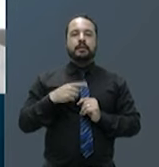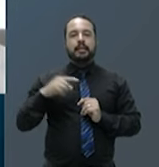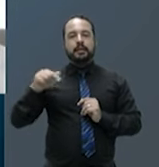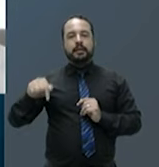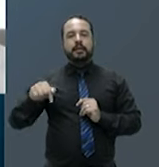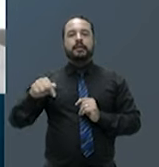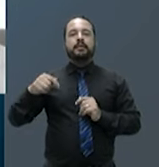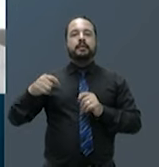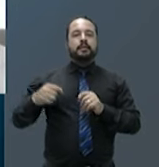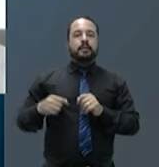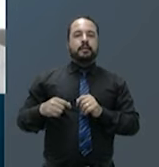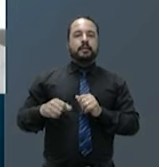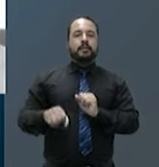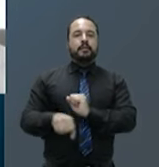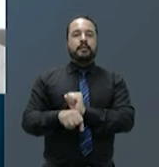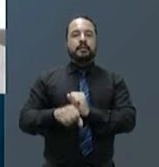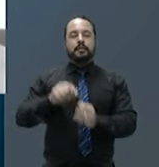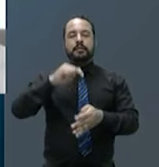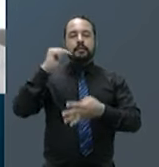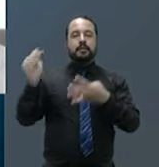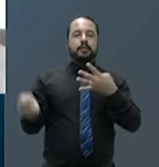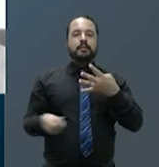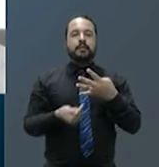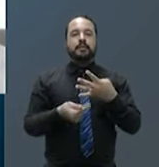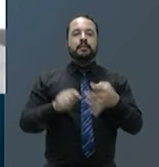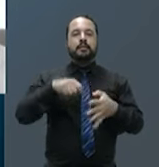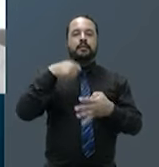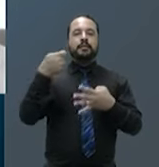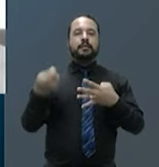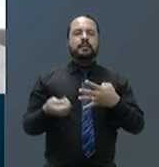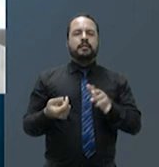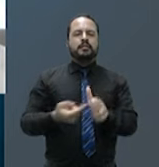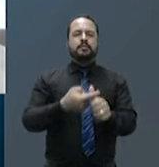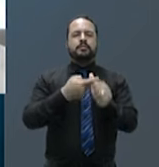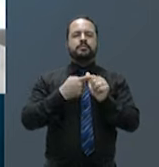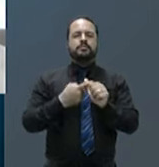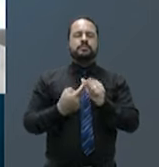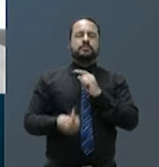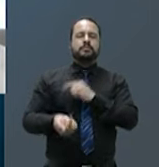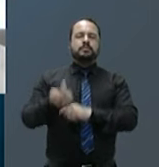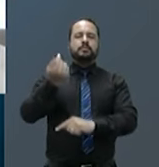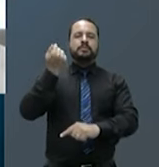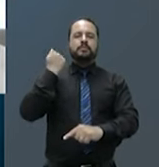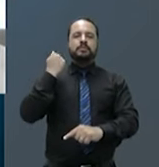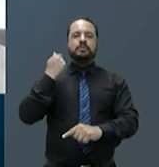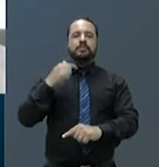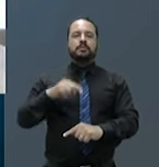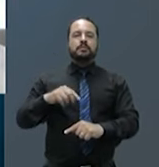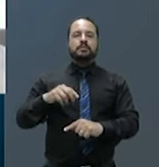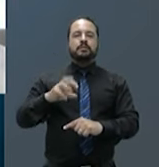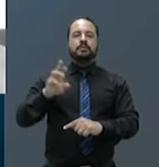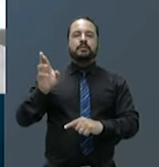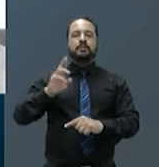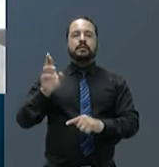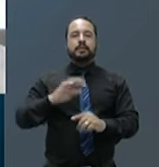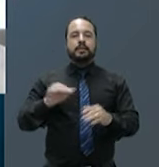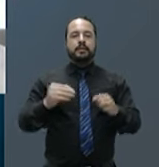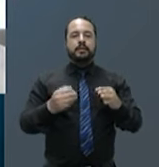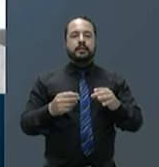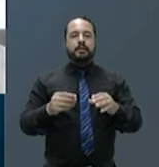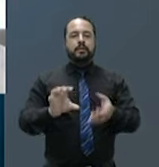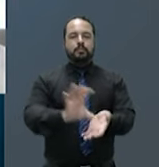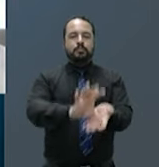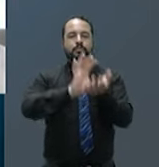o cumprimento de uma sentença representativa de uma dívida cuja real cifra é inferior àquela que